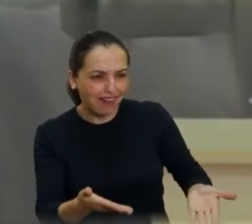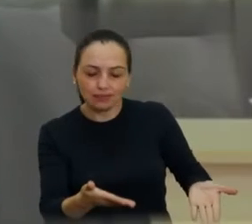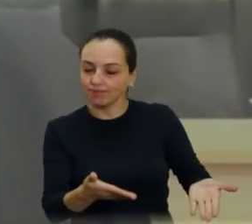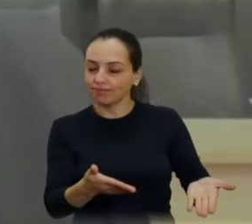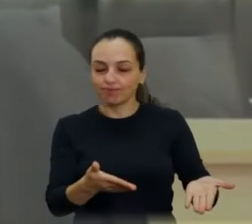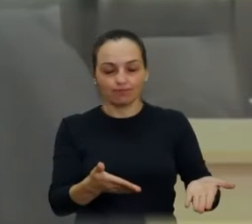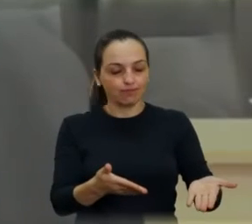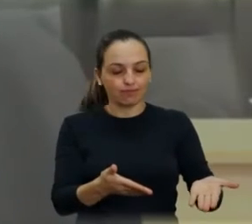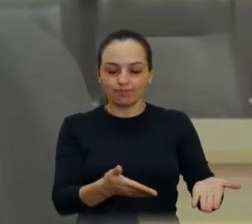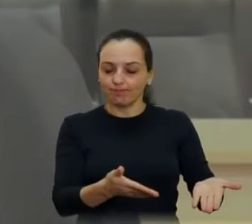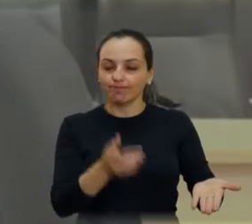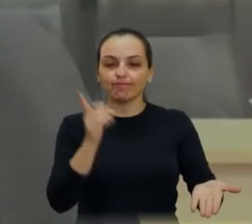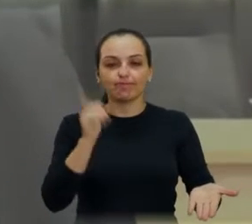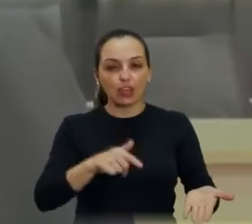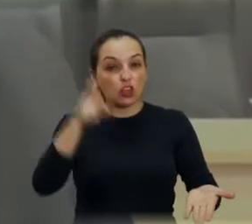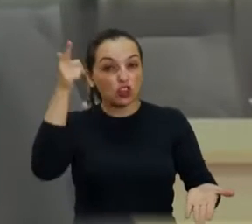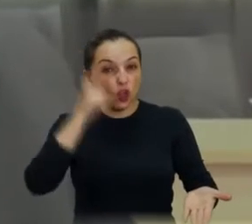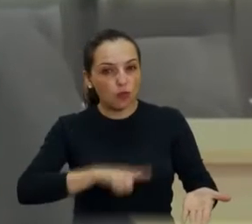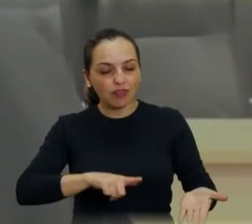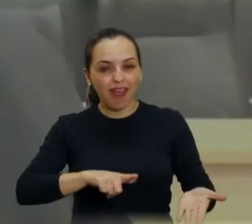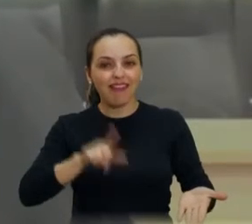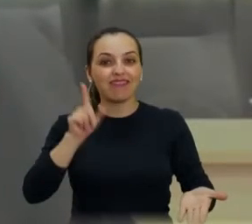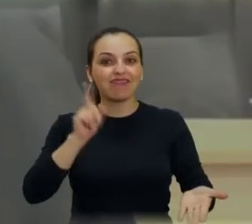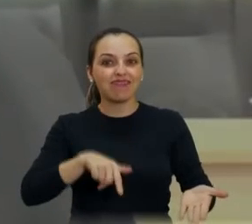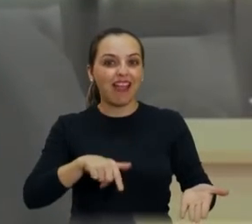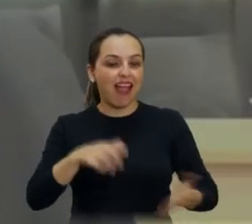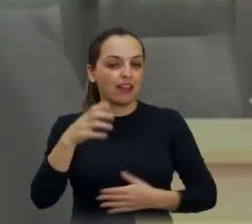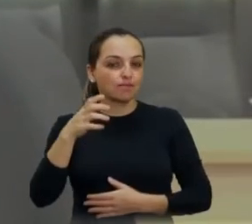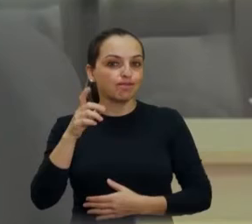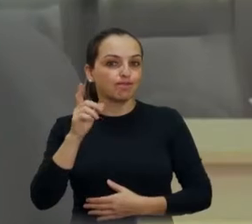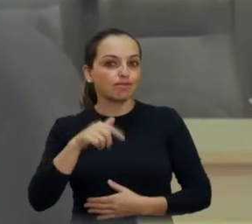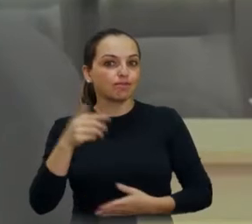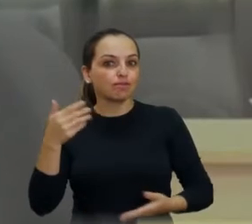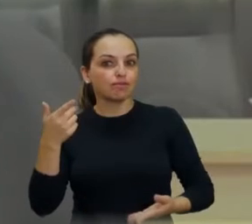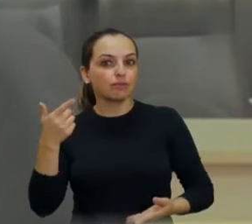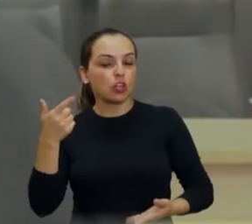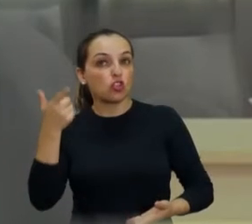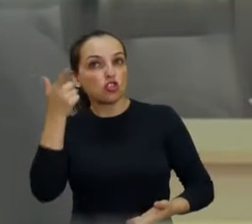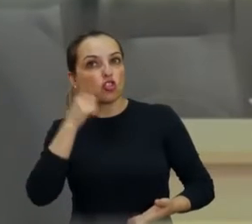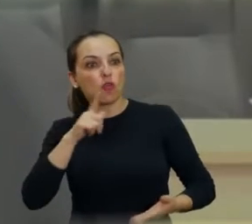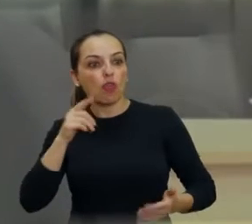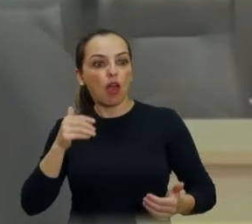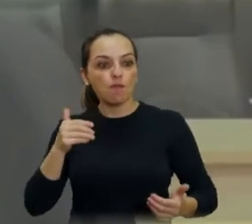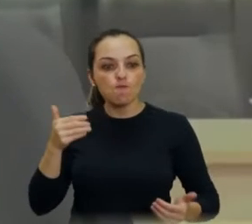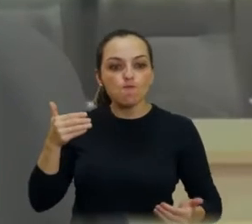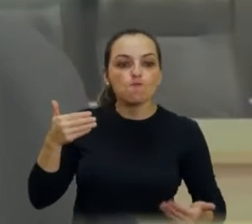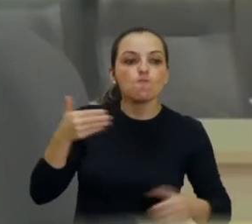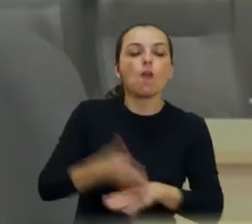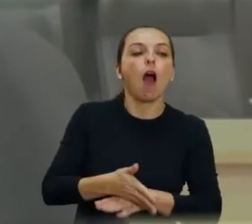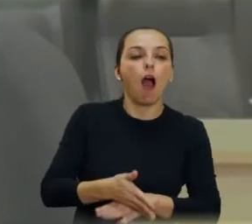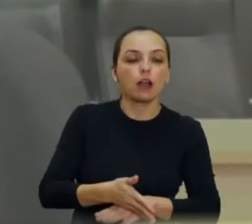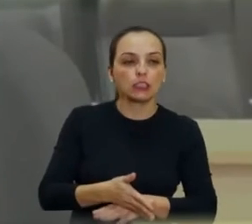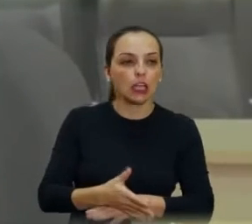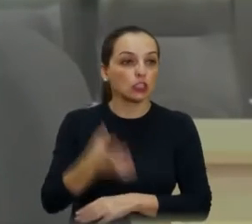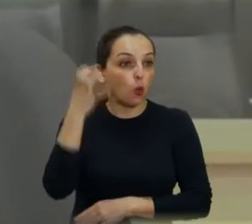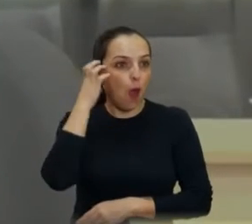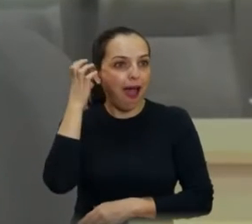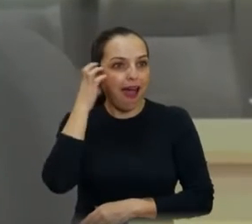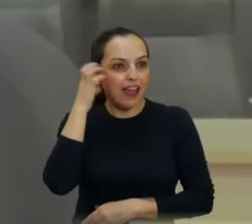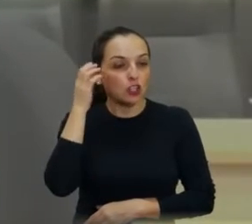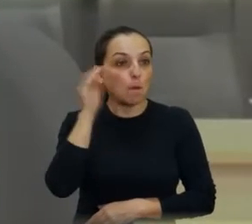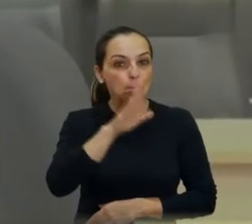A pessoa consegue chegar a uma emissora de São Paulo e não chega ao CRAS do seu bairro, não chega à Câmara